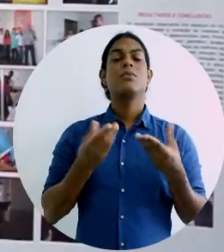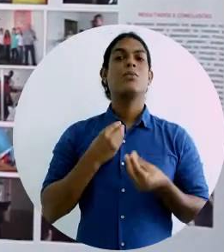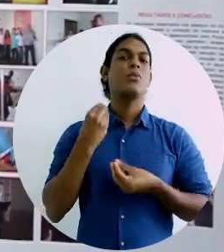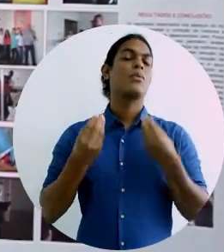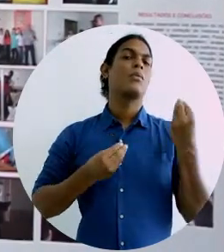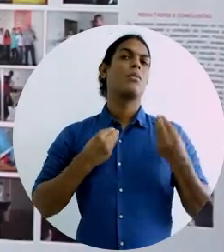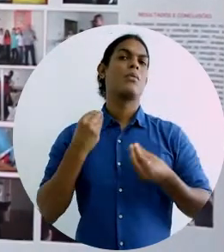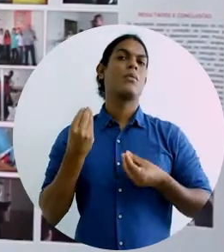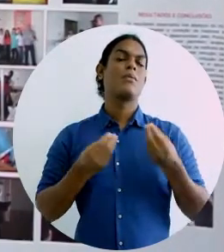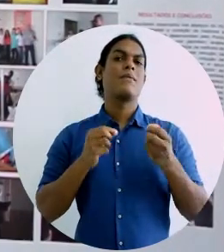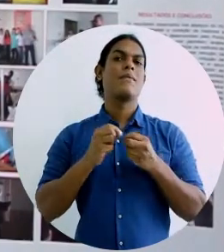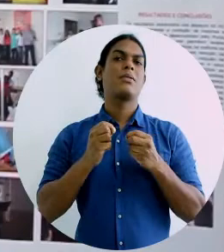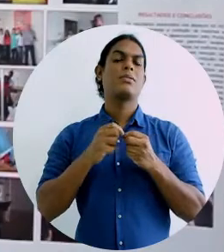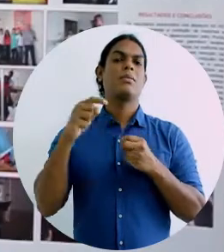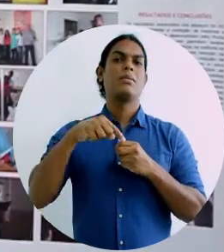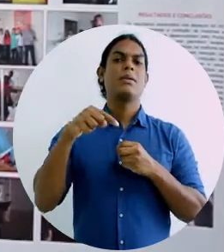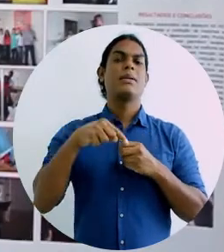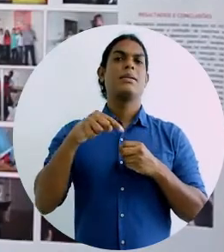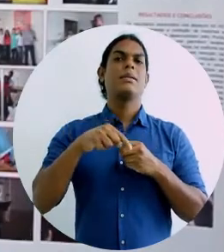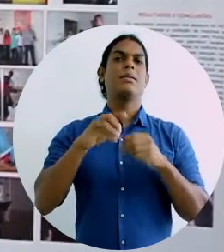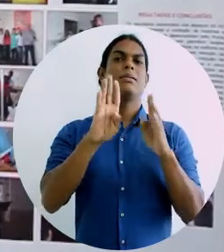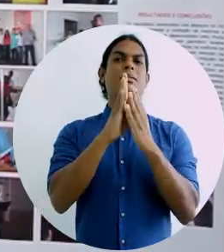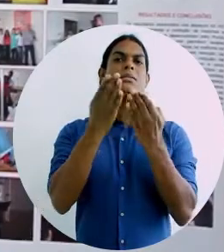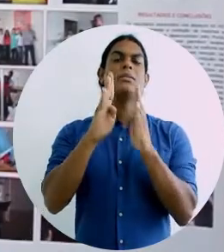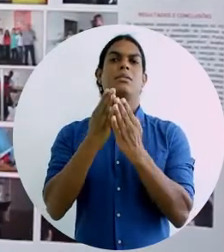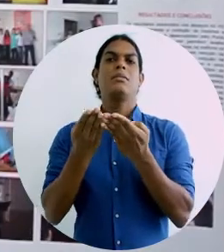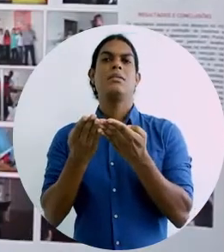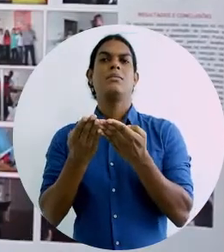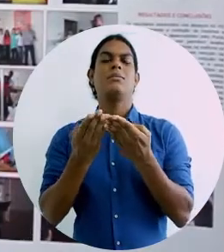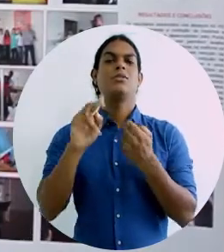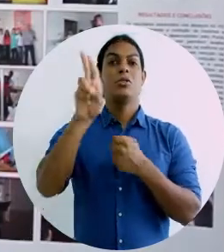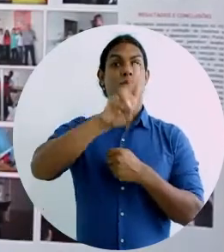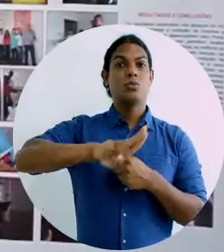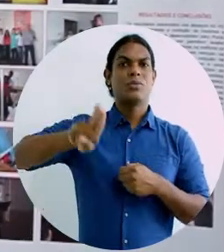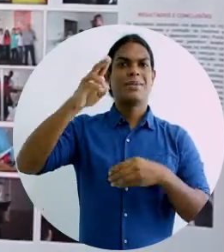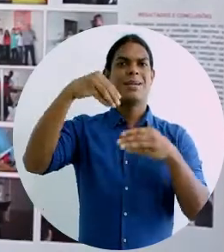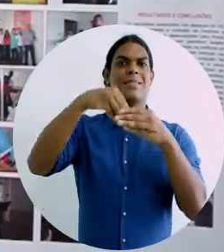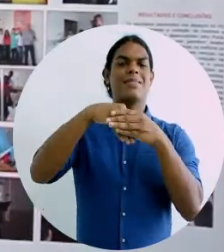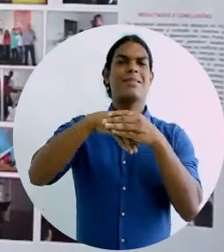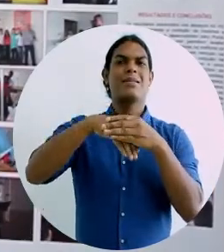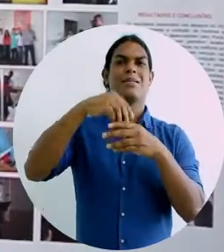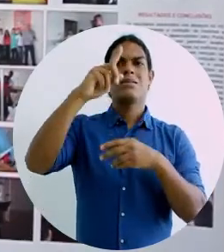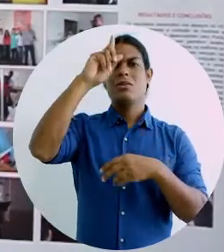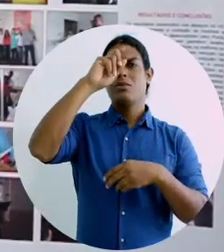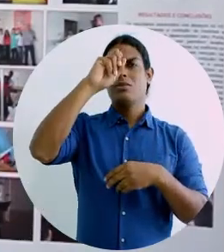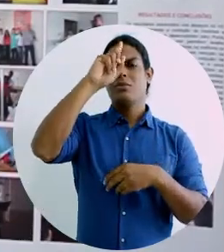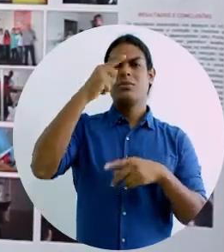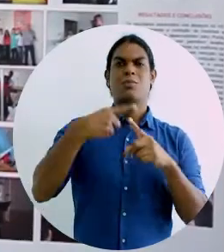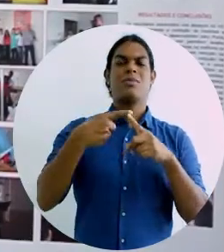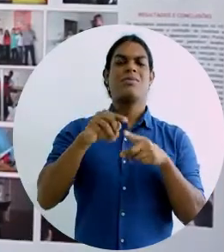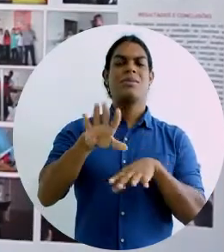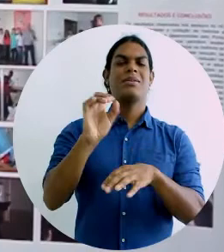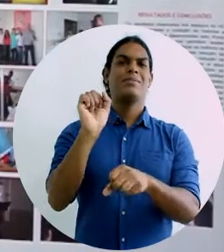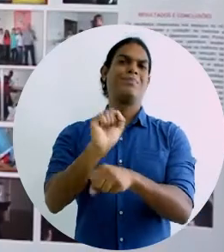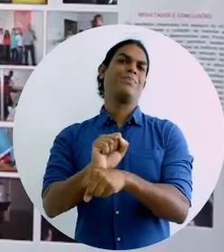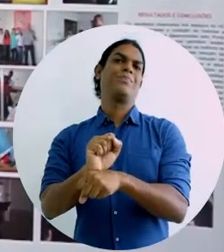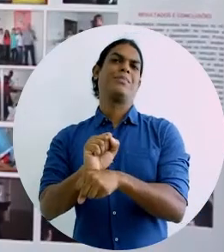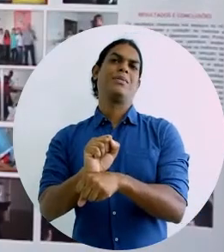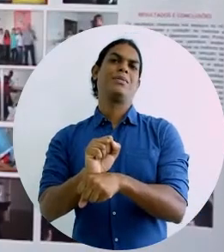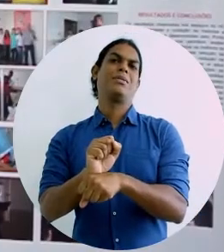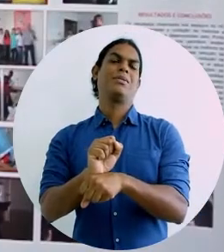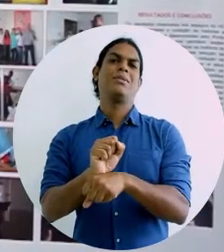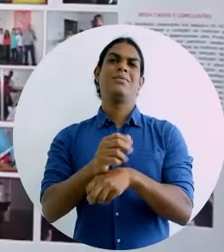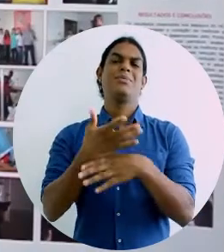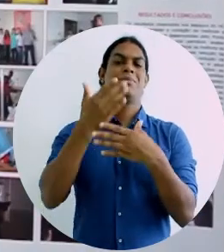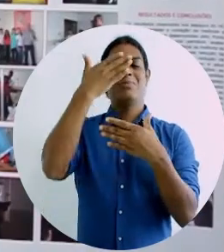como nós vamos fazer para que esse acervo, essa coleção, se torne viva dentro do hospital? Porque se essa coleção ficasse aqui no ponto de leitura,